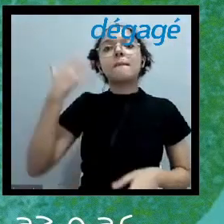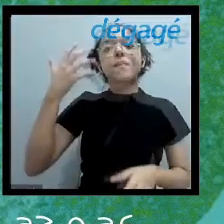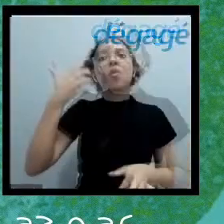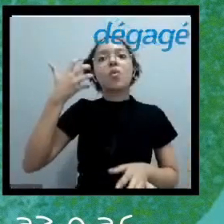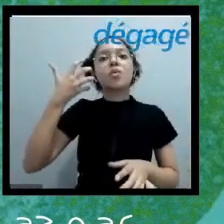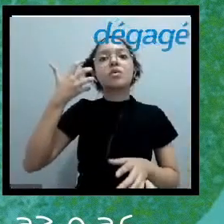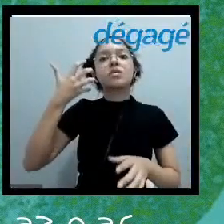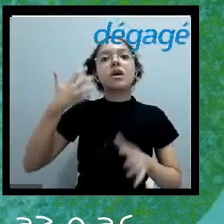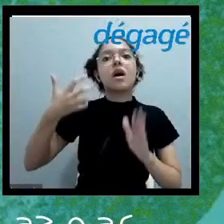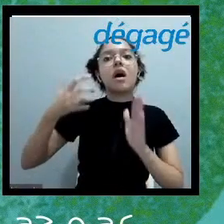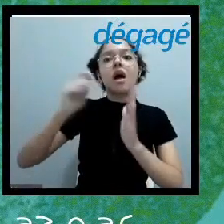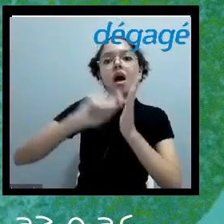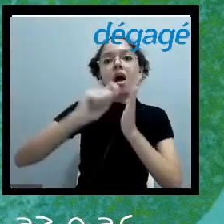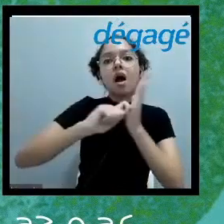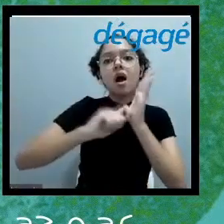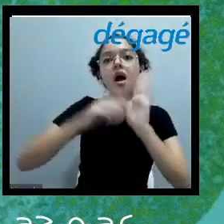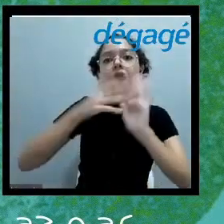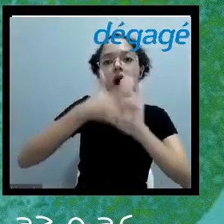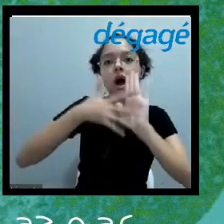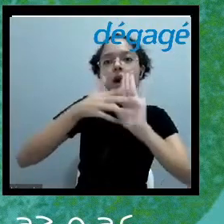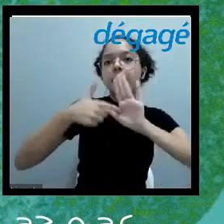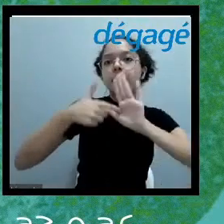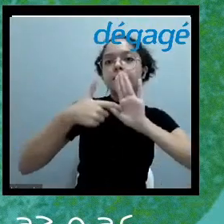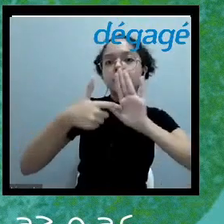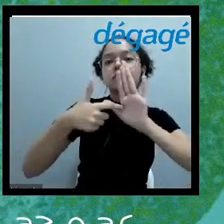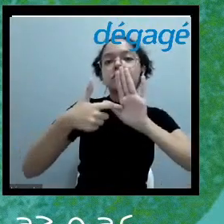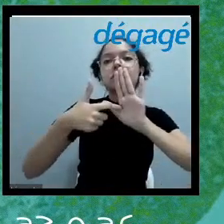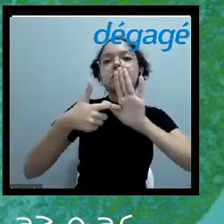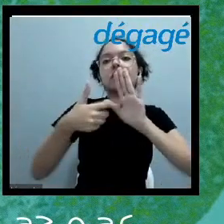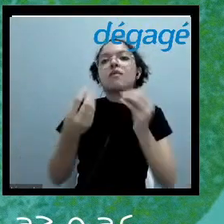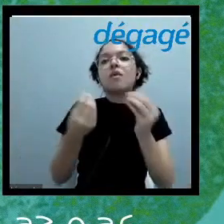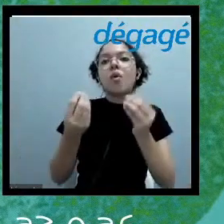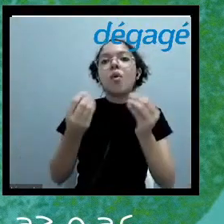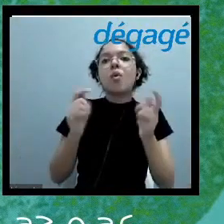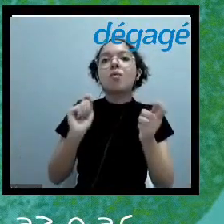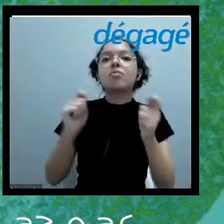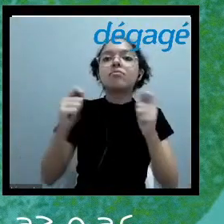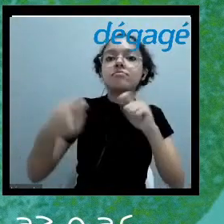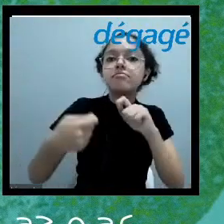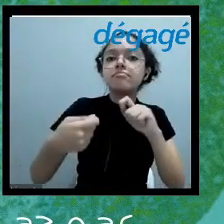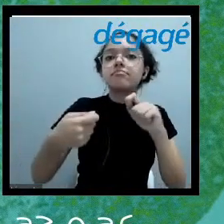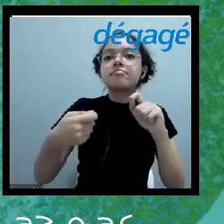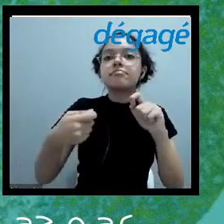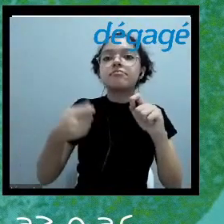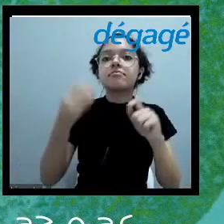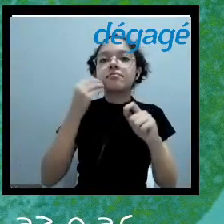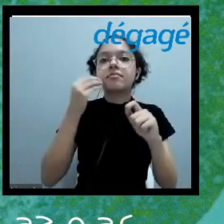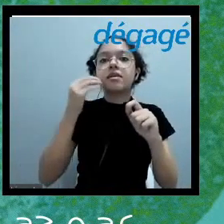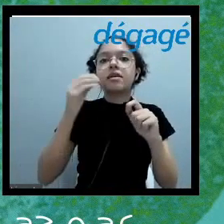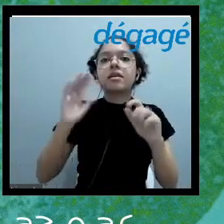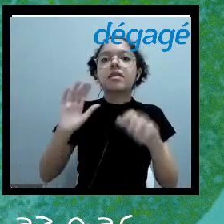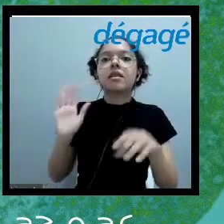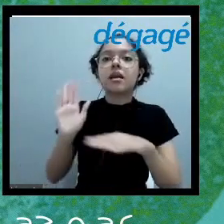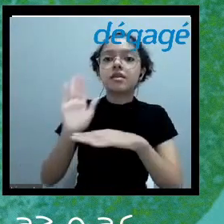como colocar a música posta entre outras coisas, né? Como se fosse nesse